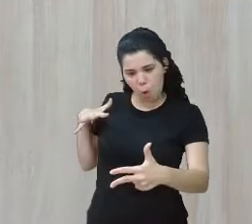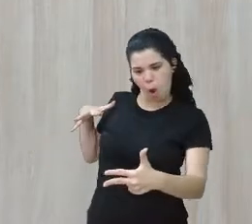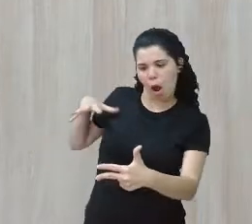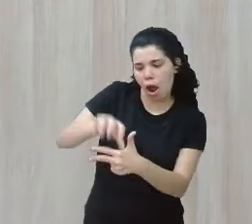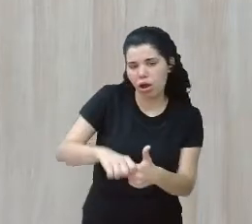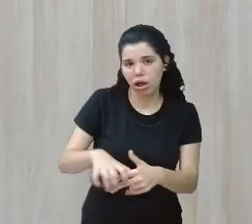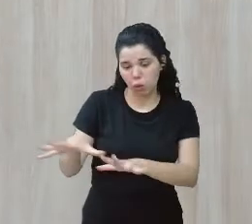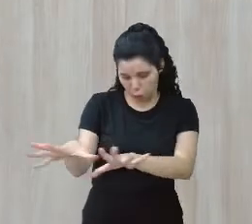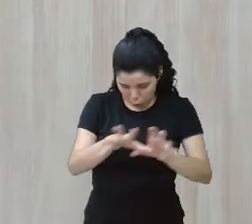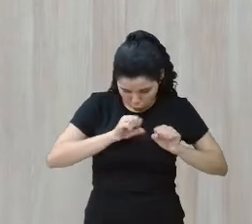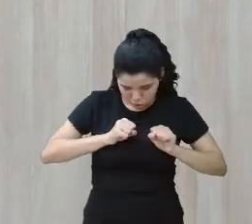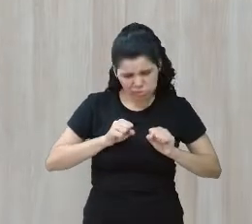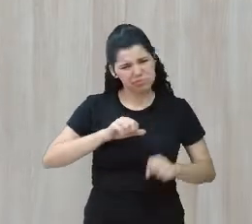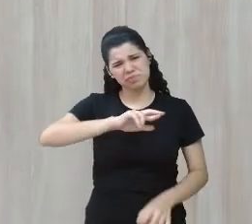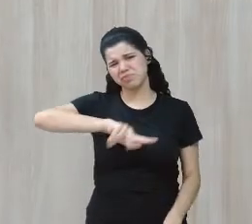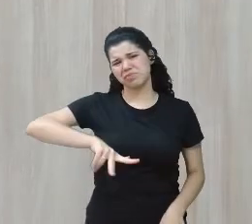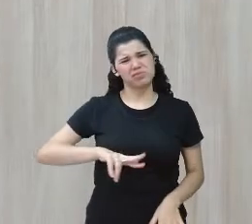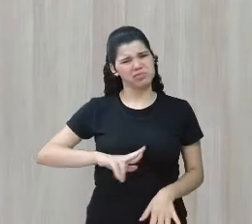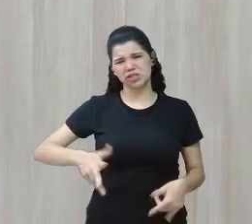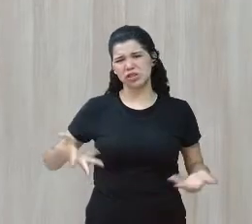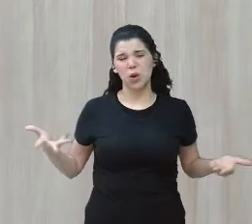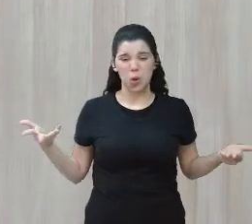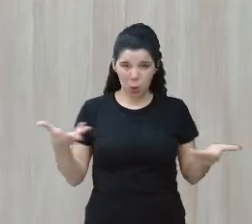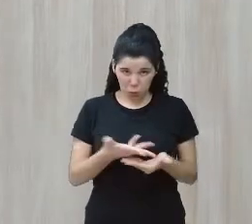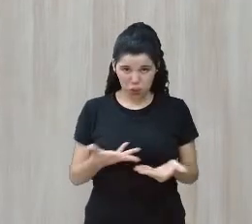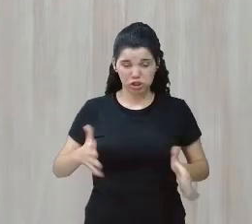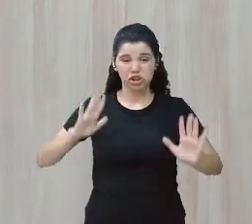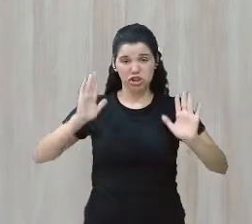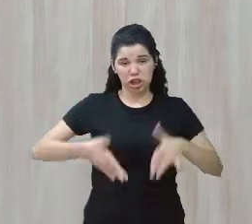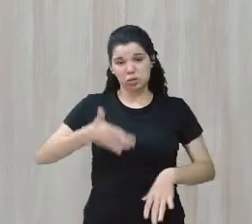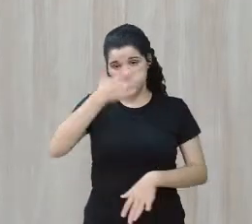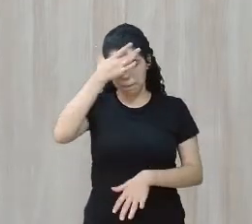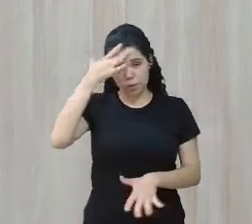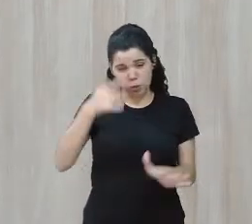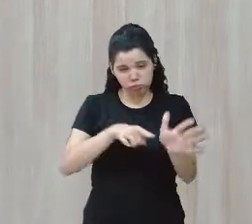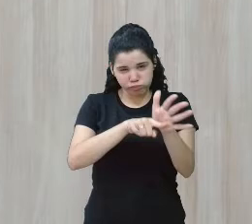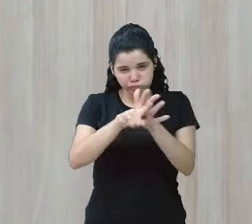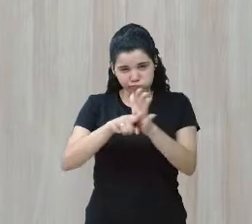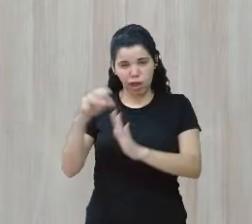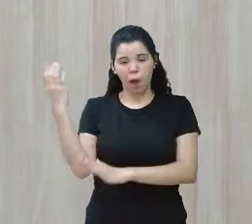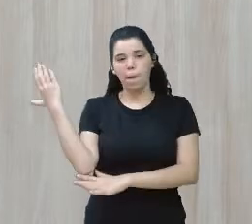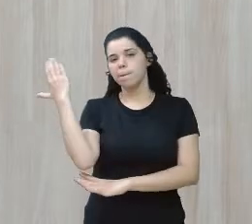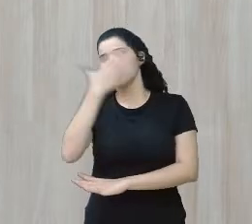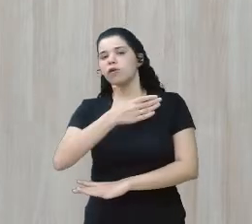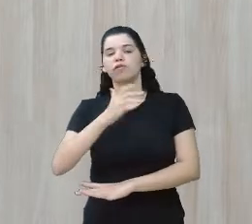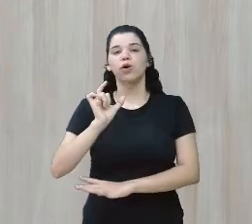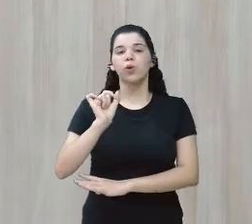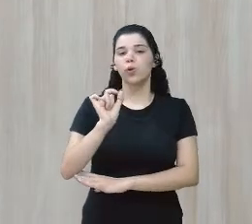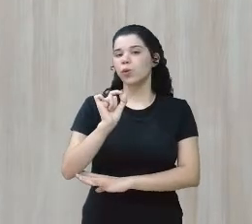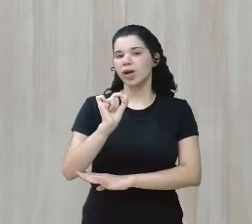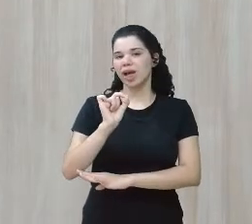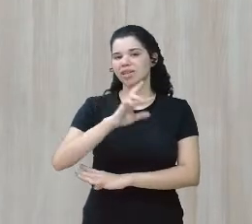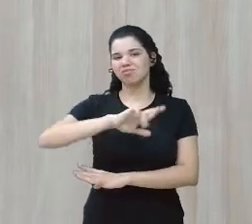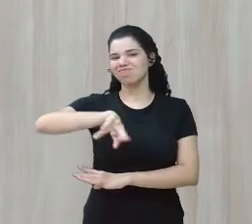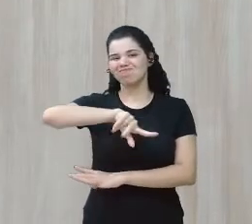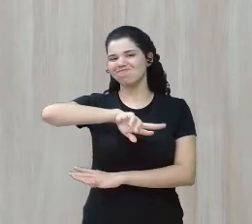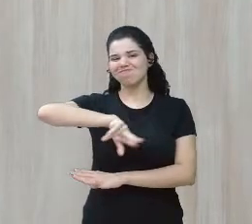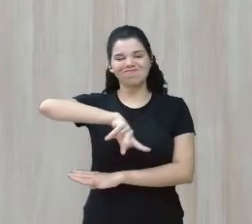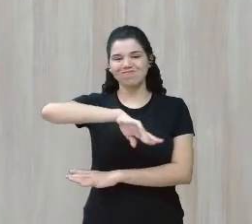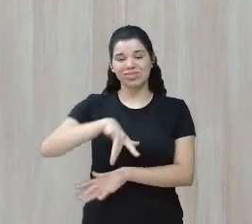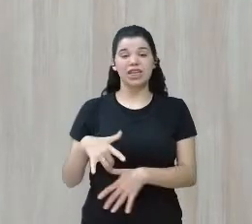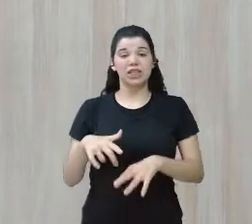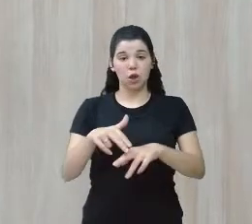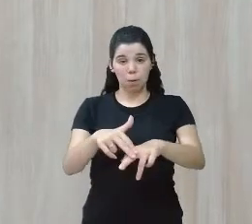também seria contaminada. Mas hoje os cientistas já pesquisaram e já provaram que realmente esses casos que